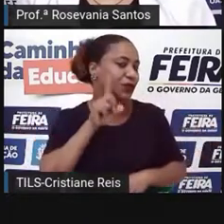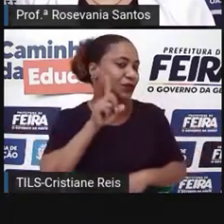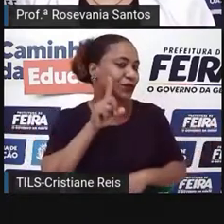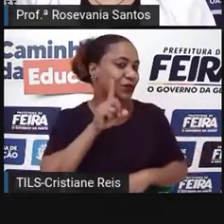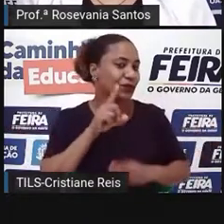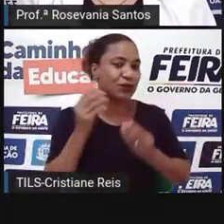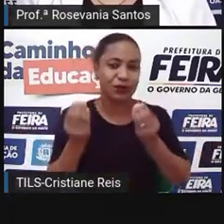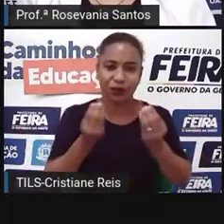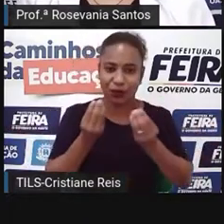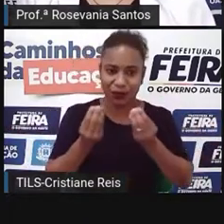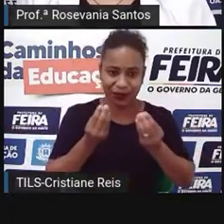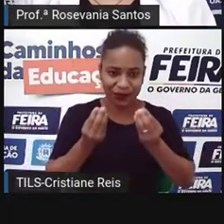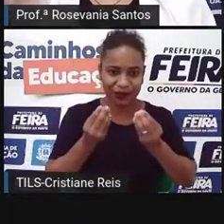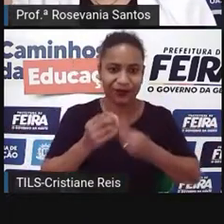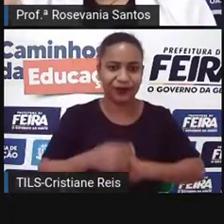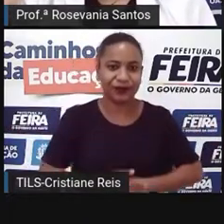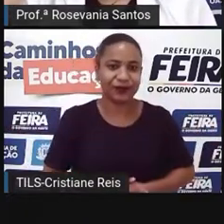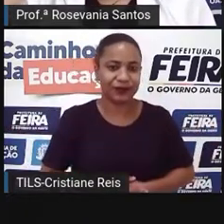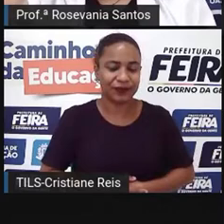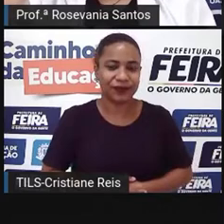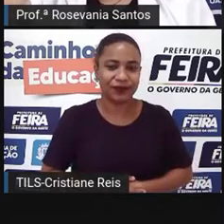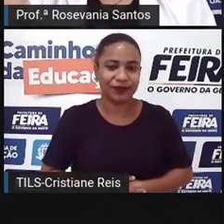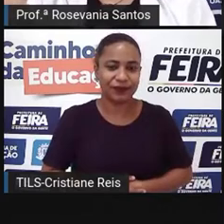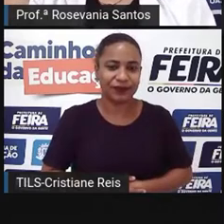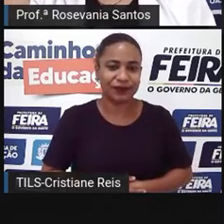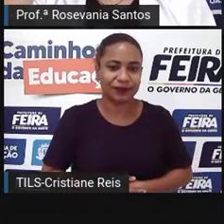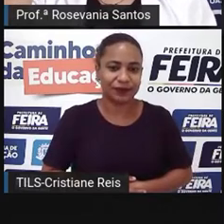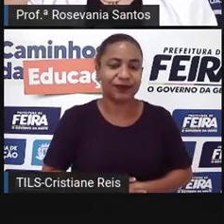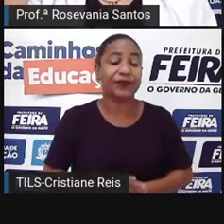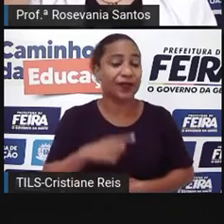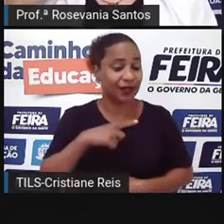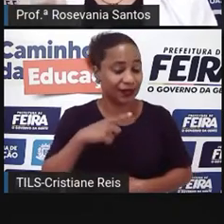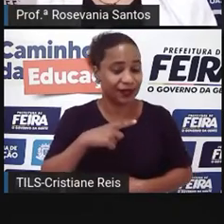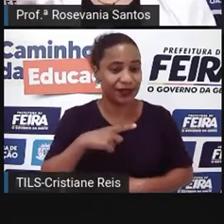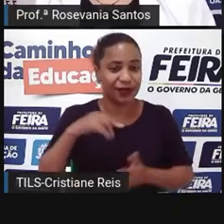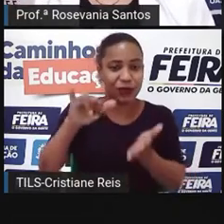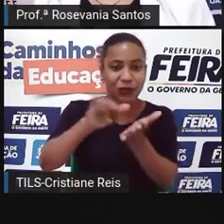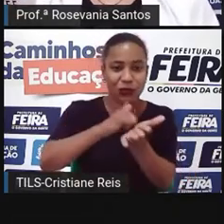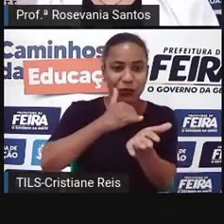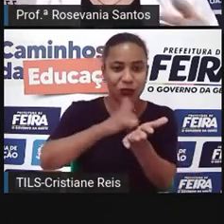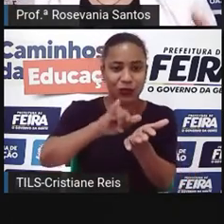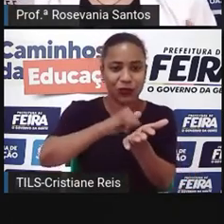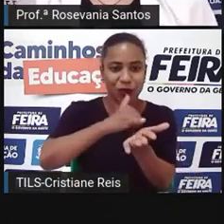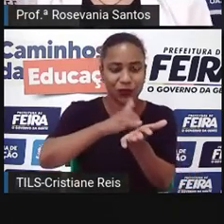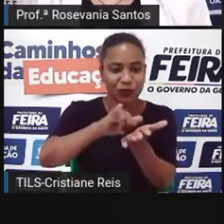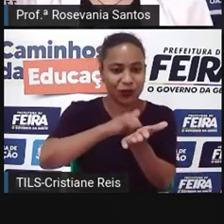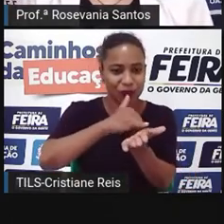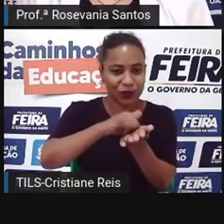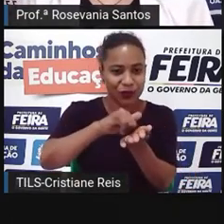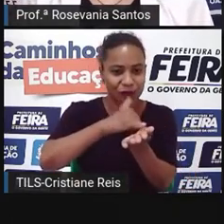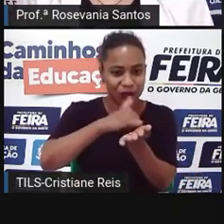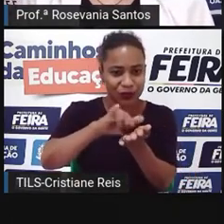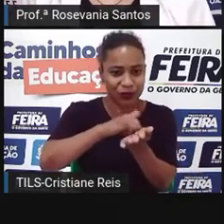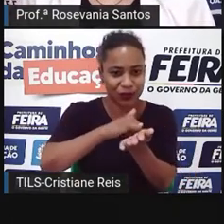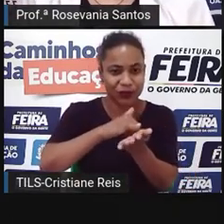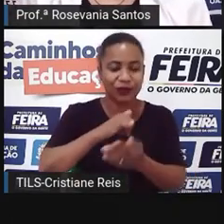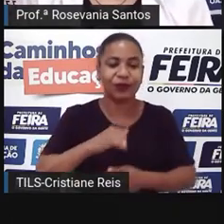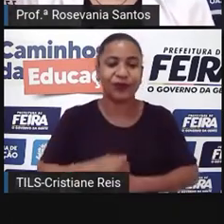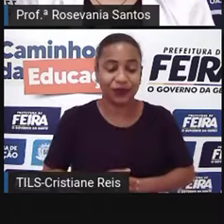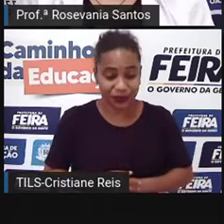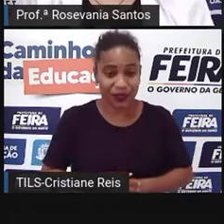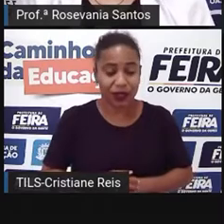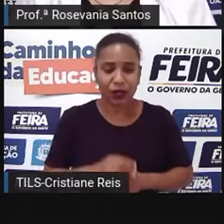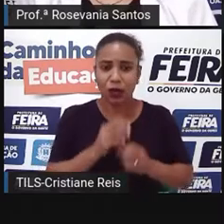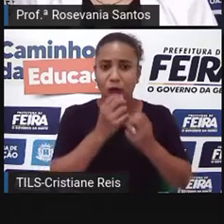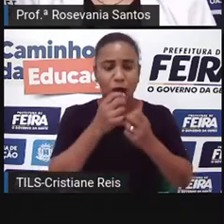Estados Unidos, né, aqui tem a cidade, né, de Nova York, a gente vai perceber que os Estados Unidos têm uma grande